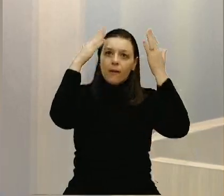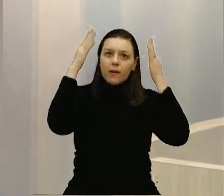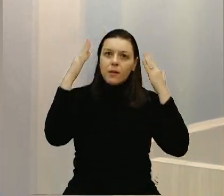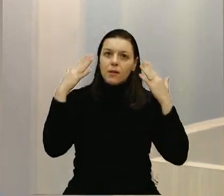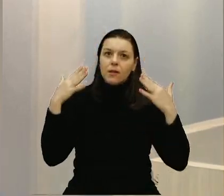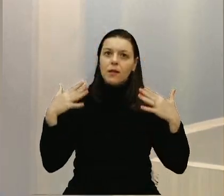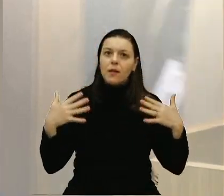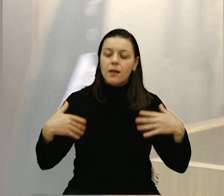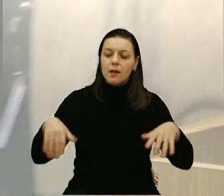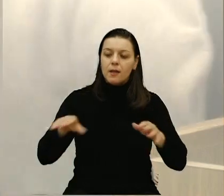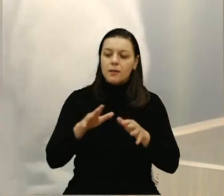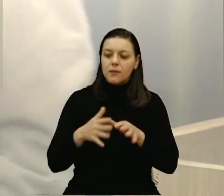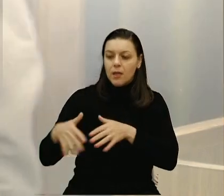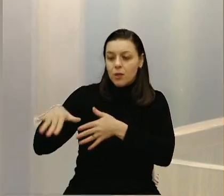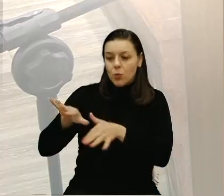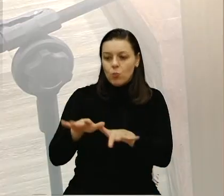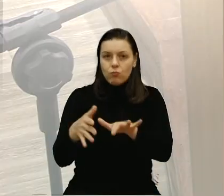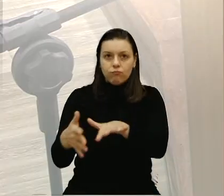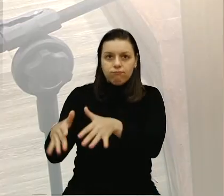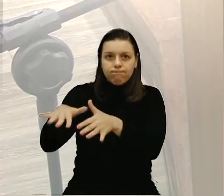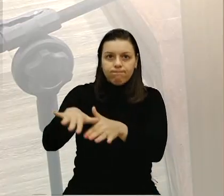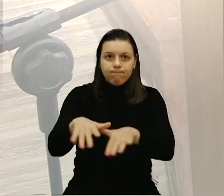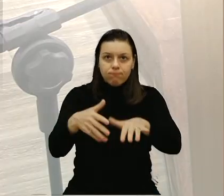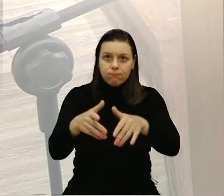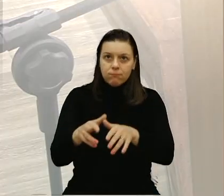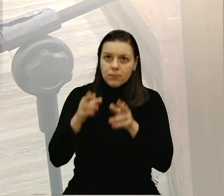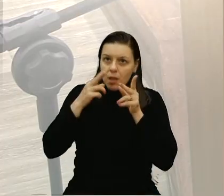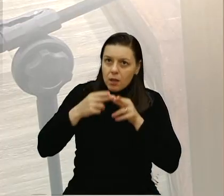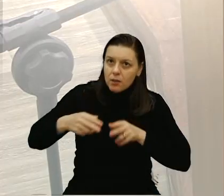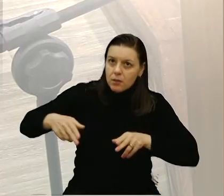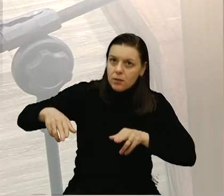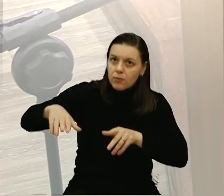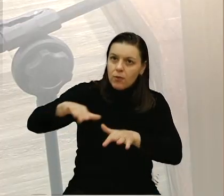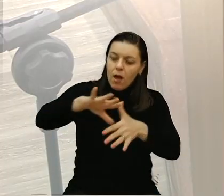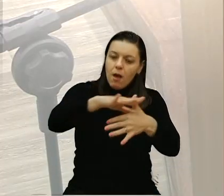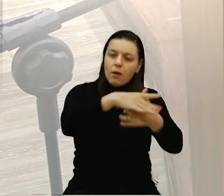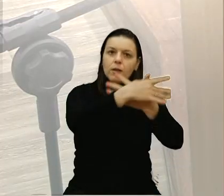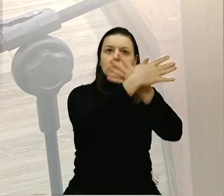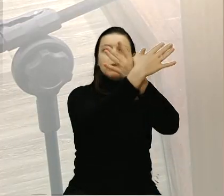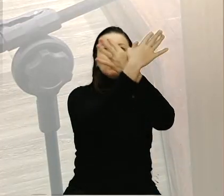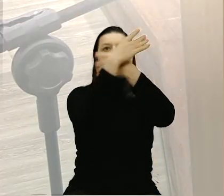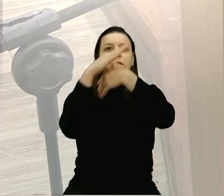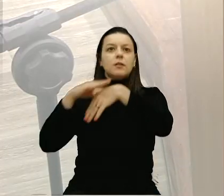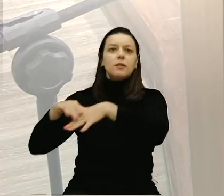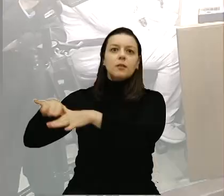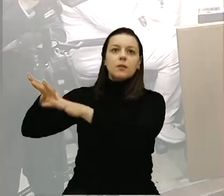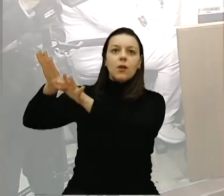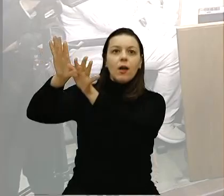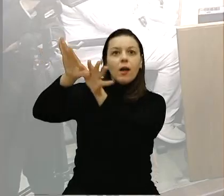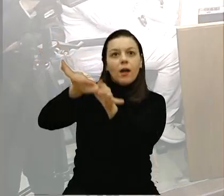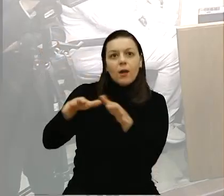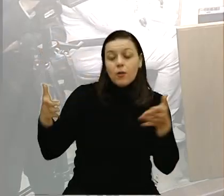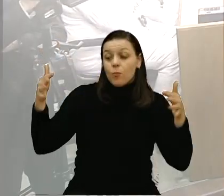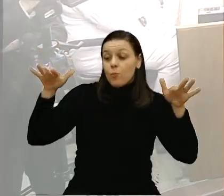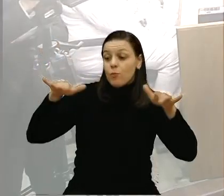Ela no mar, quem anda na canoa, passarinho. Quem mora lá no